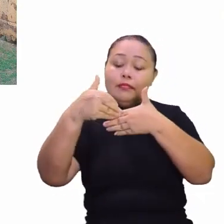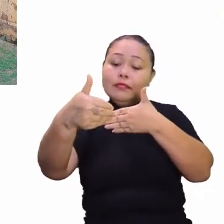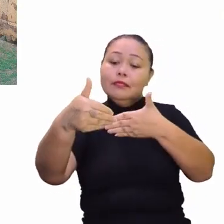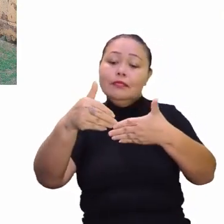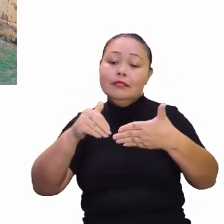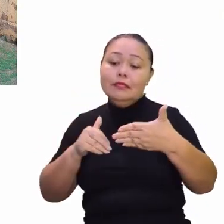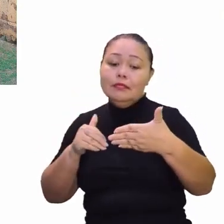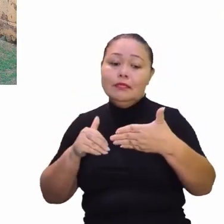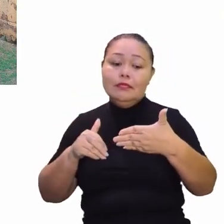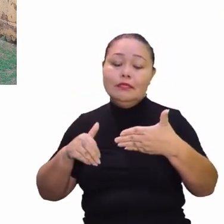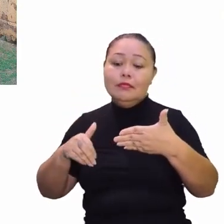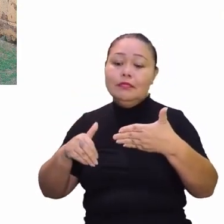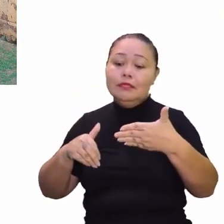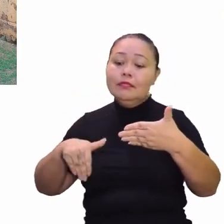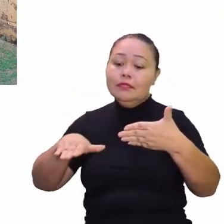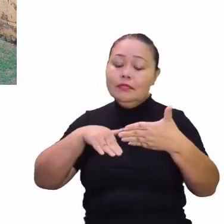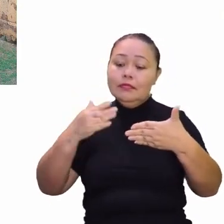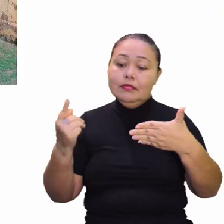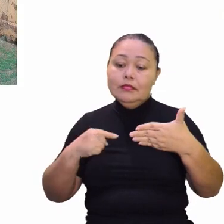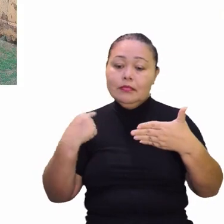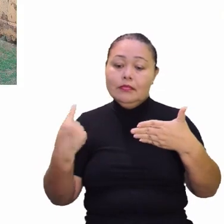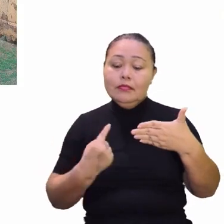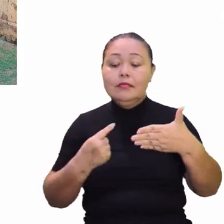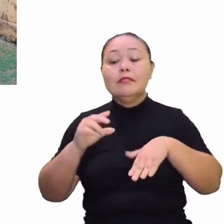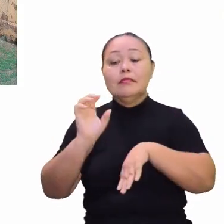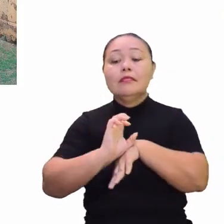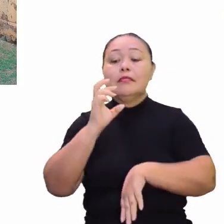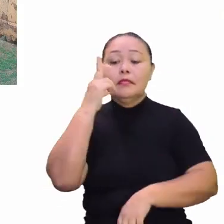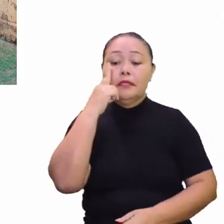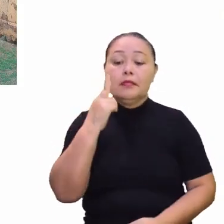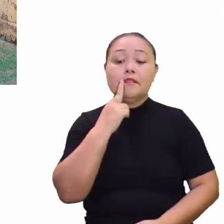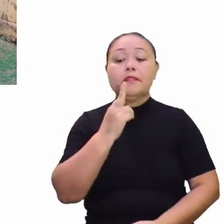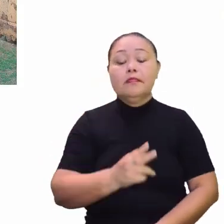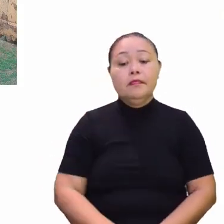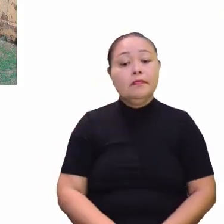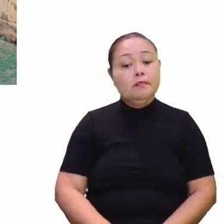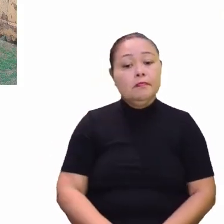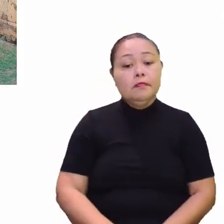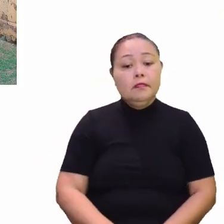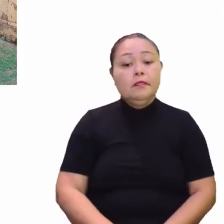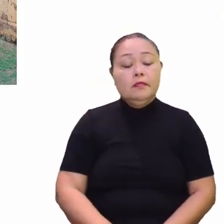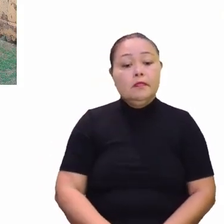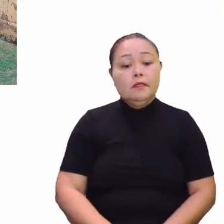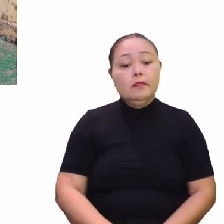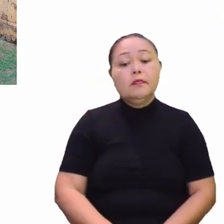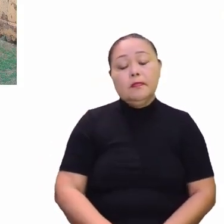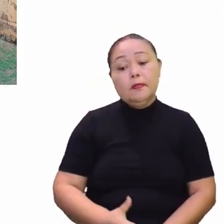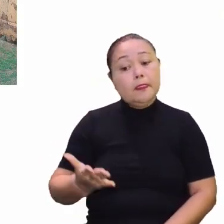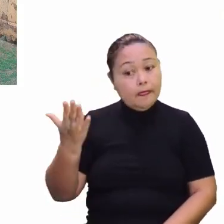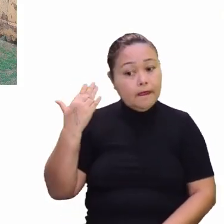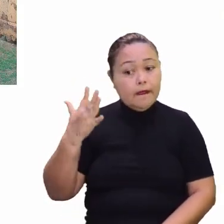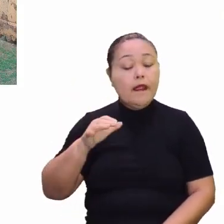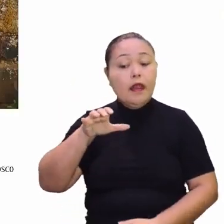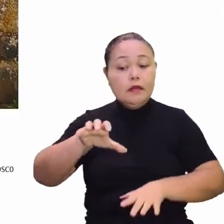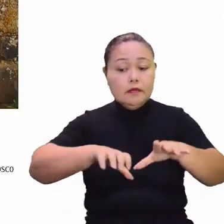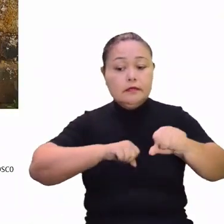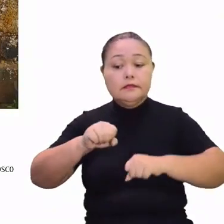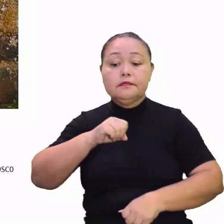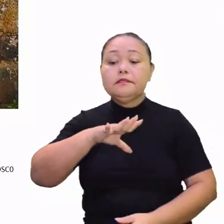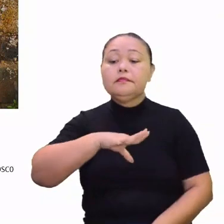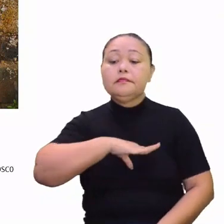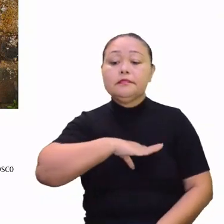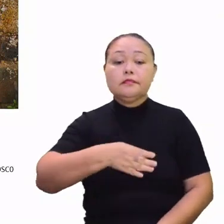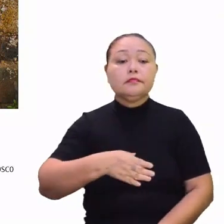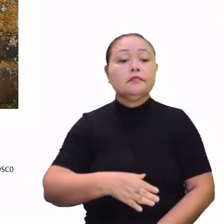defender essas partes que hoje aqui é Rondônia, né? Isso mesmo. E era a colônia portuguesa na época.